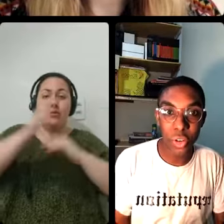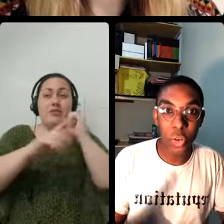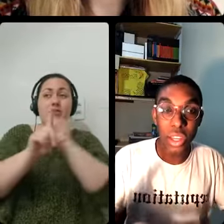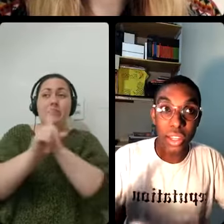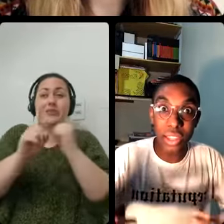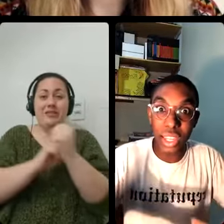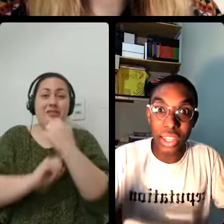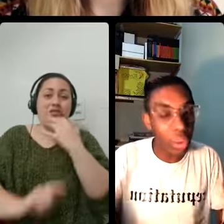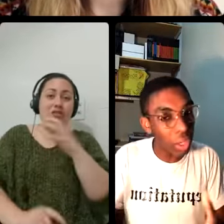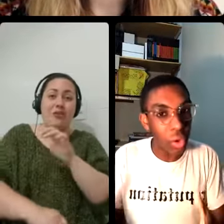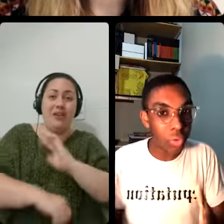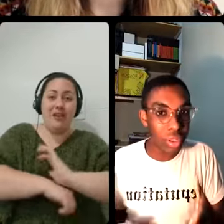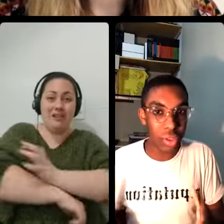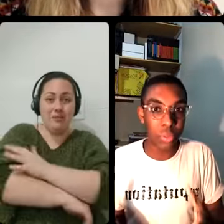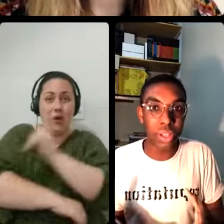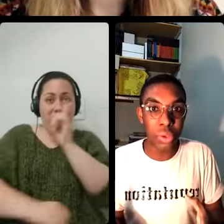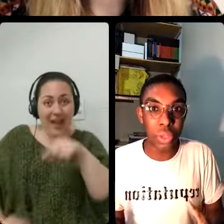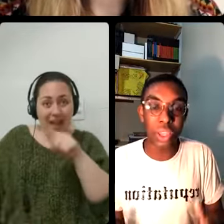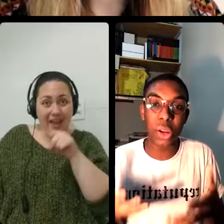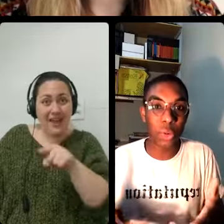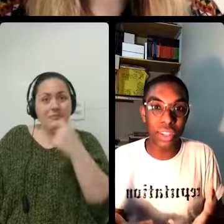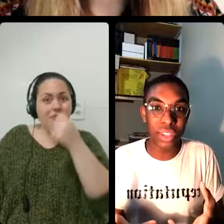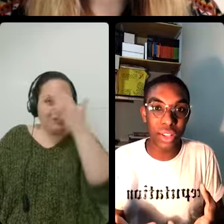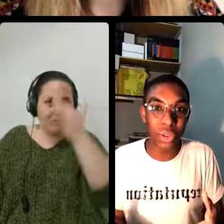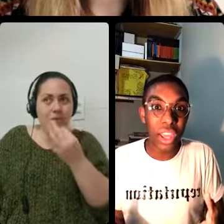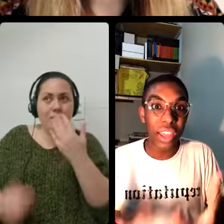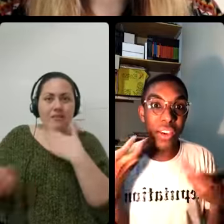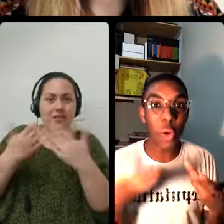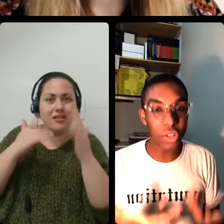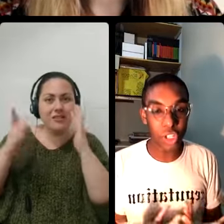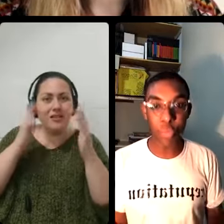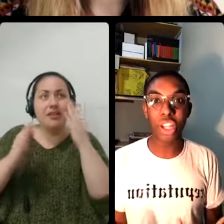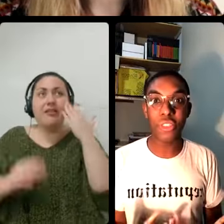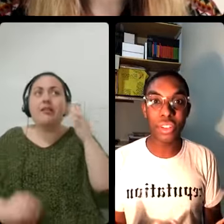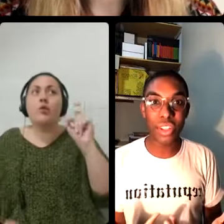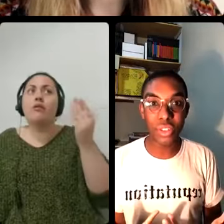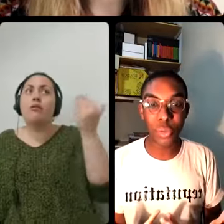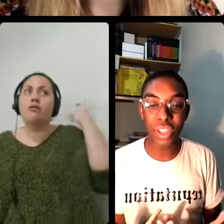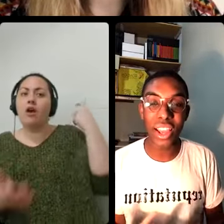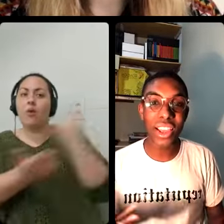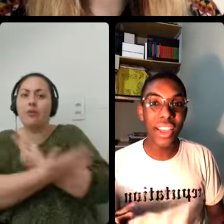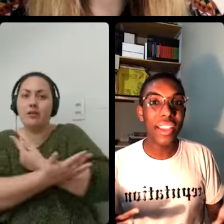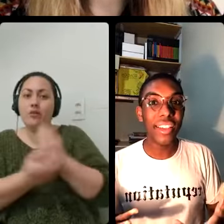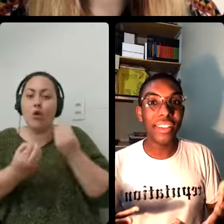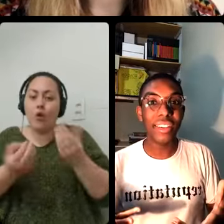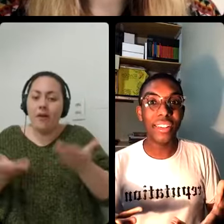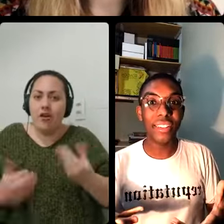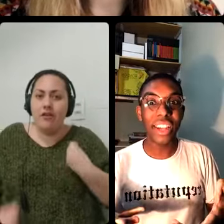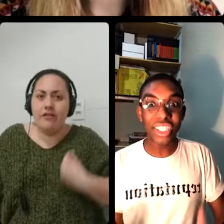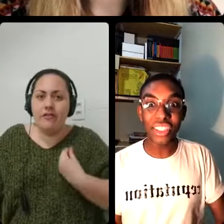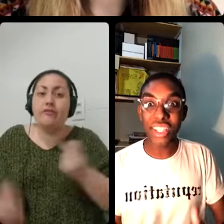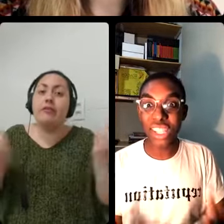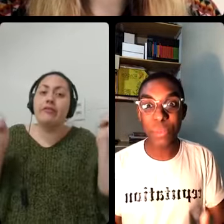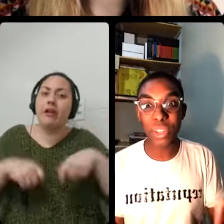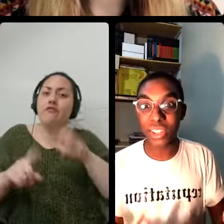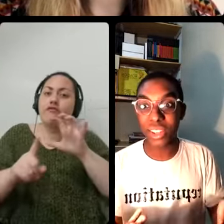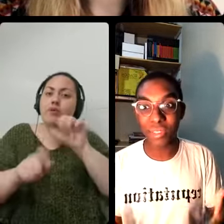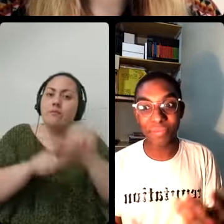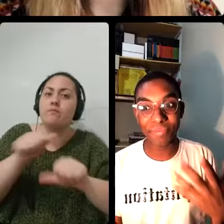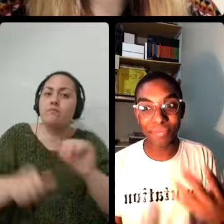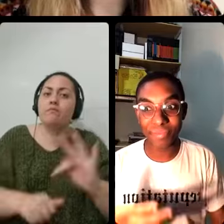gente entender o que aconteceu no Brasil, o que está acontecendo e como a gente pode fazer isso mudar, a gente está